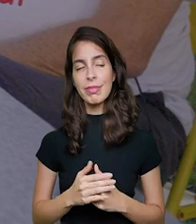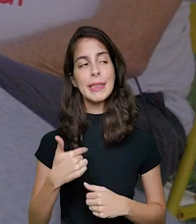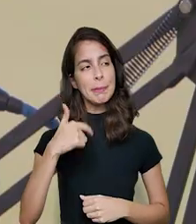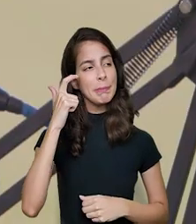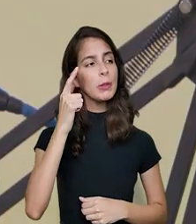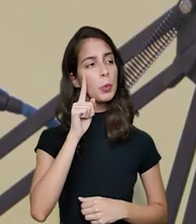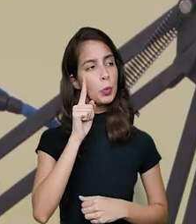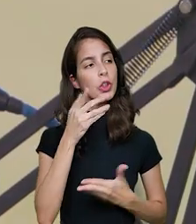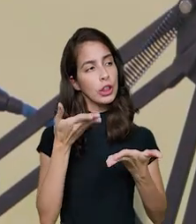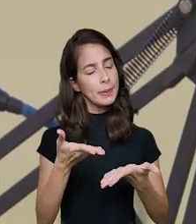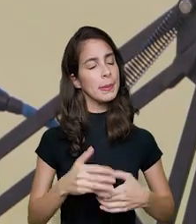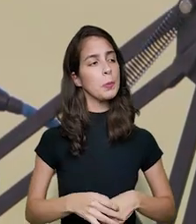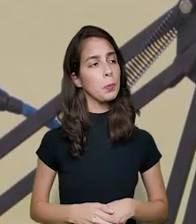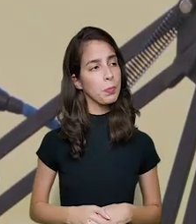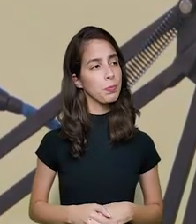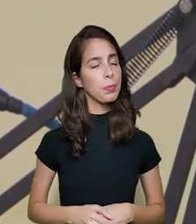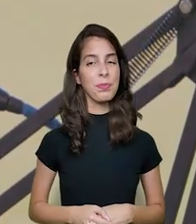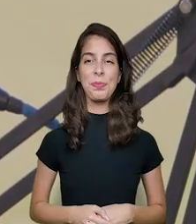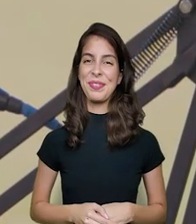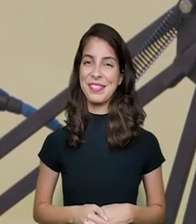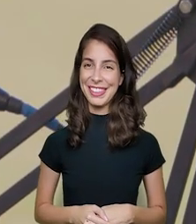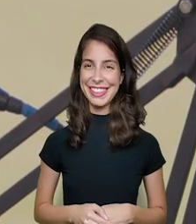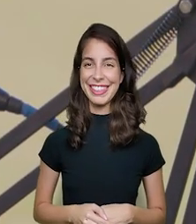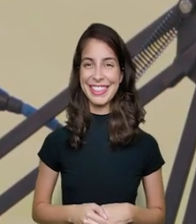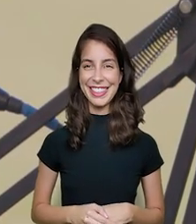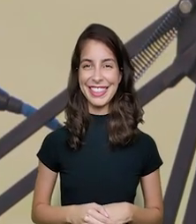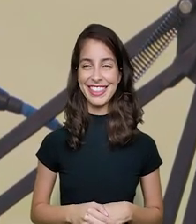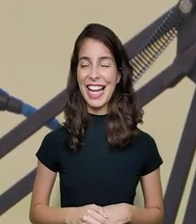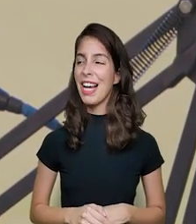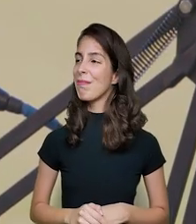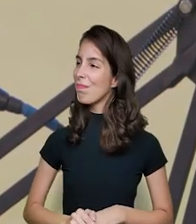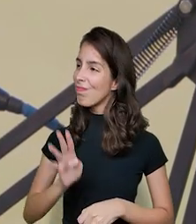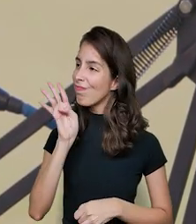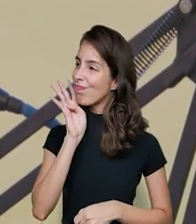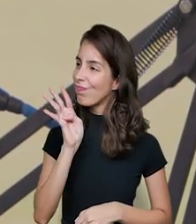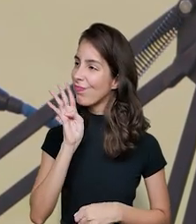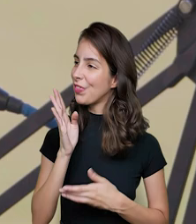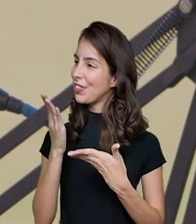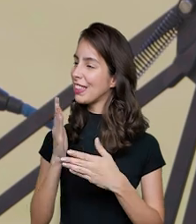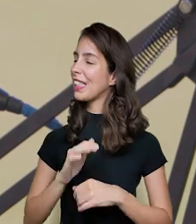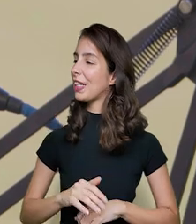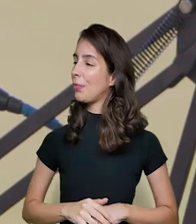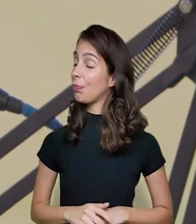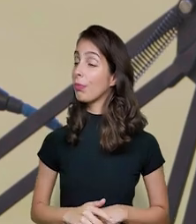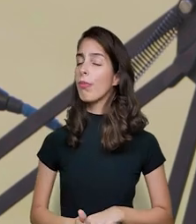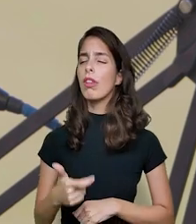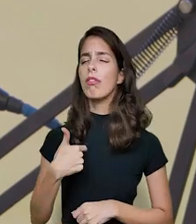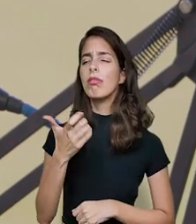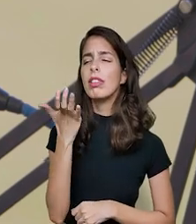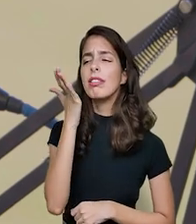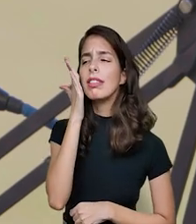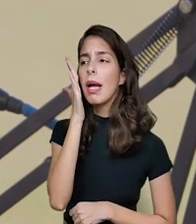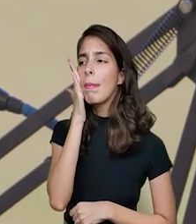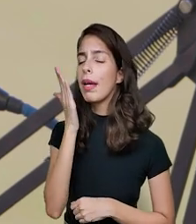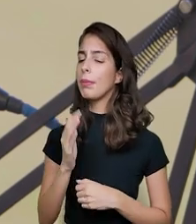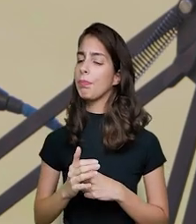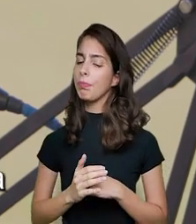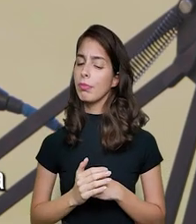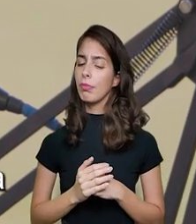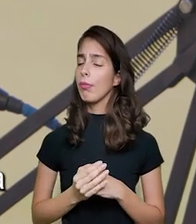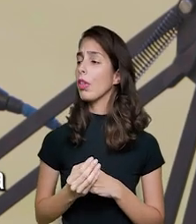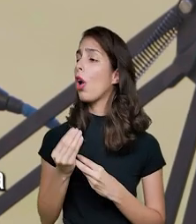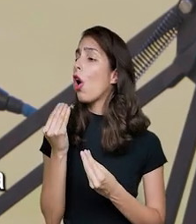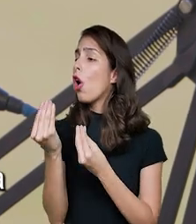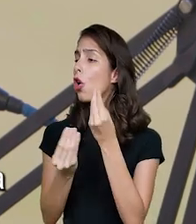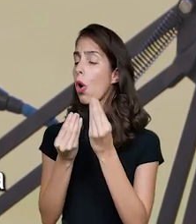dia muito bacana já dia muito bacana Essa visão E por falar eh eu queria saber um pouquinho sobre qual como dentro da rede